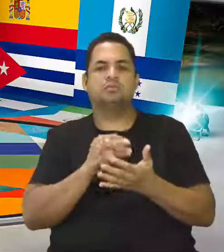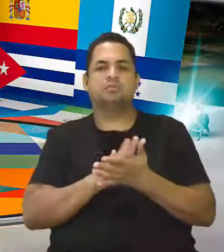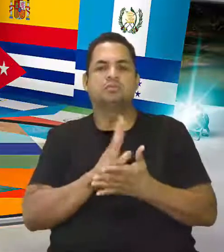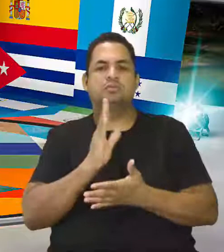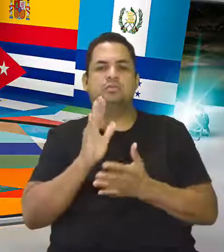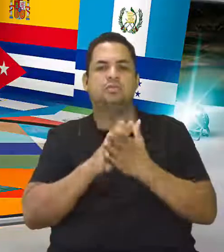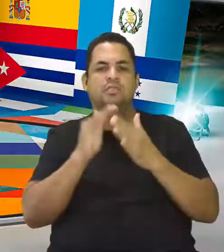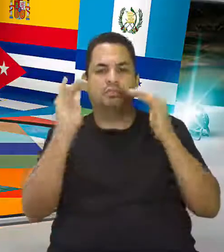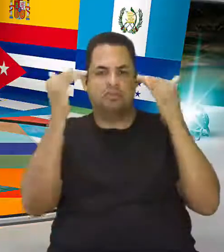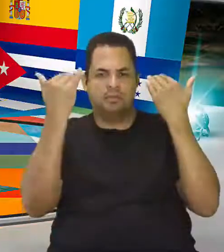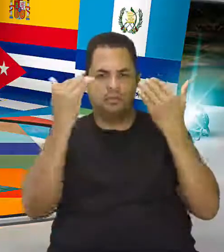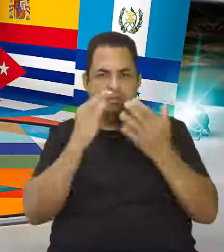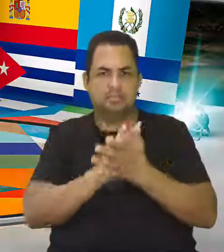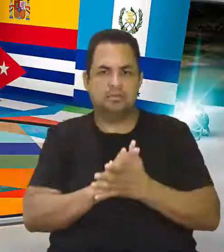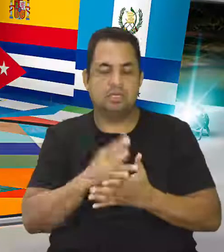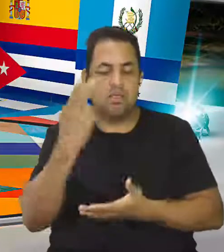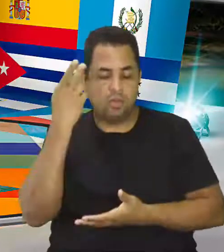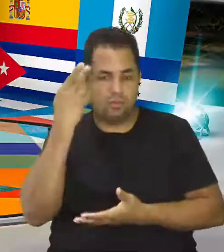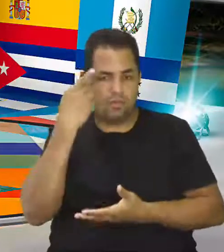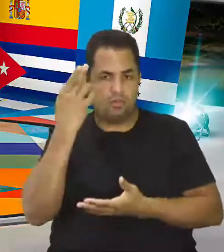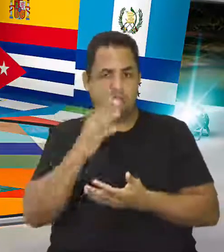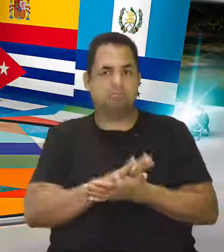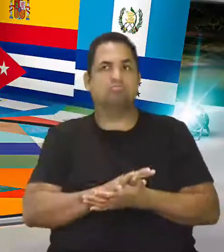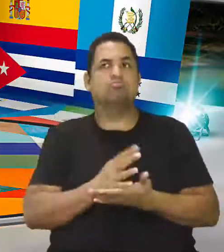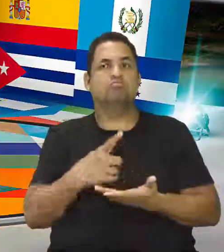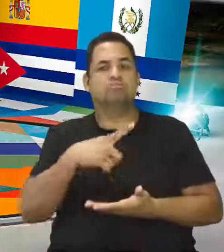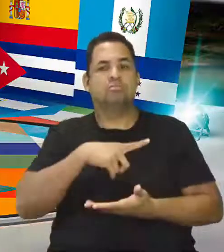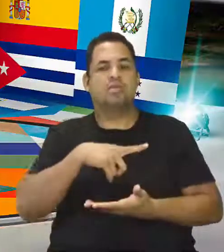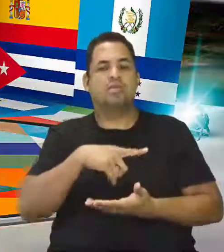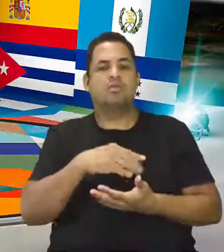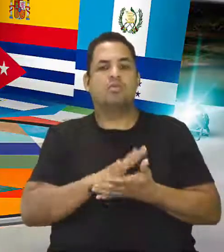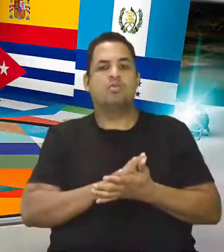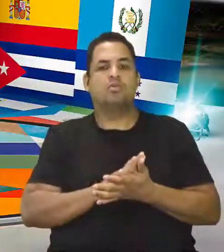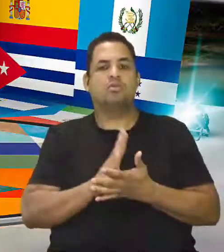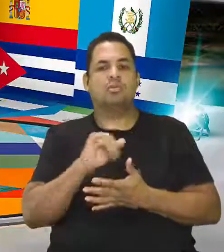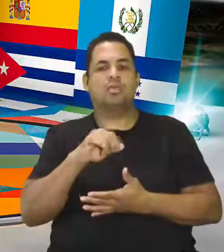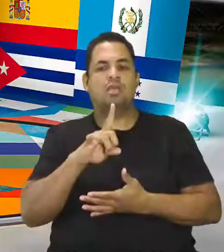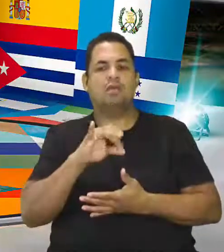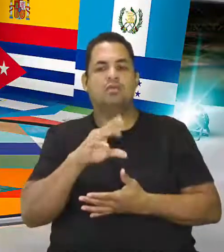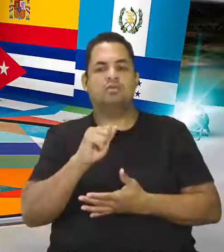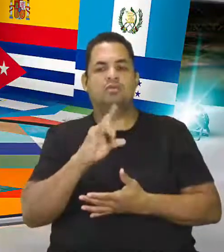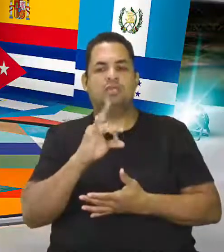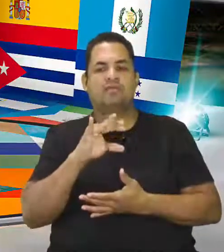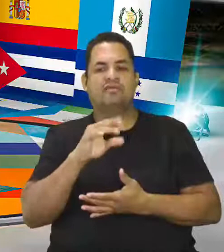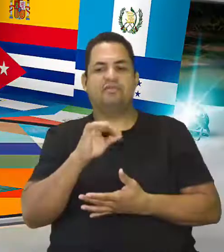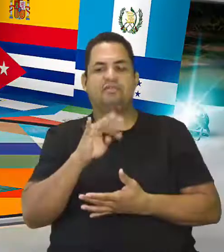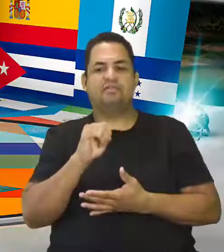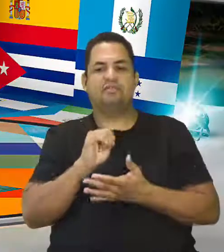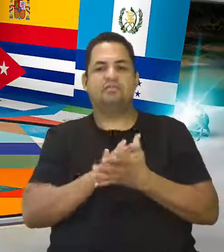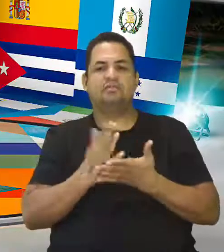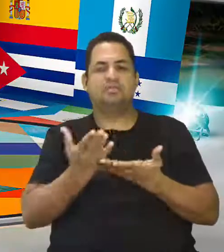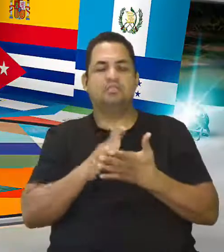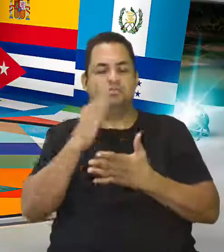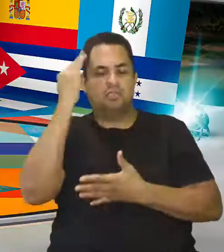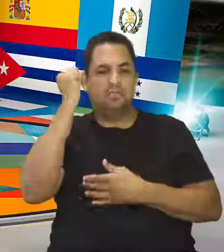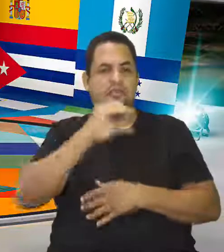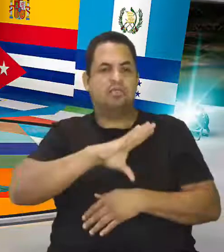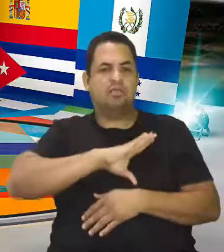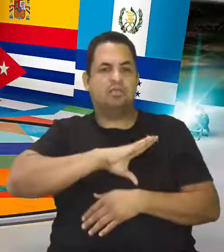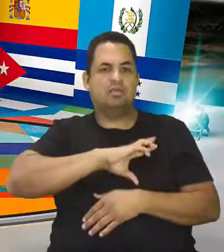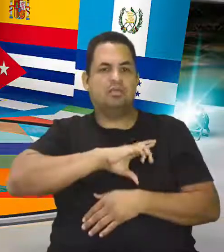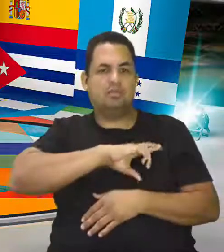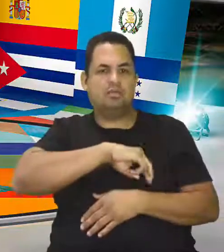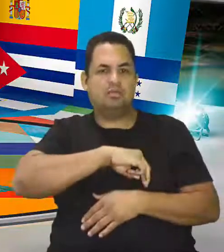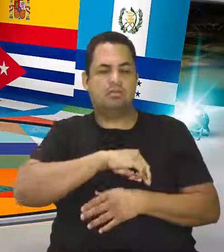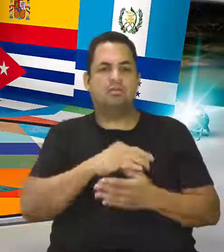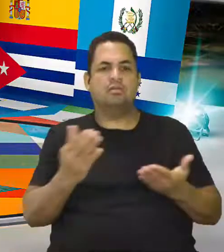se atentem. É muito comum, e se cair algum texto do Miguel de Cervantes, vocês já sabem que ele era romancista.